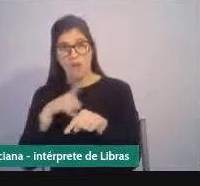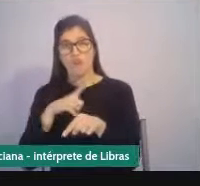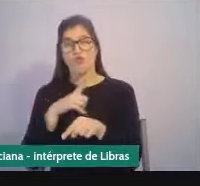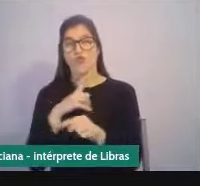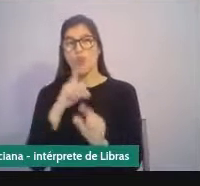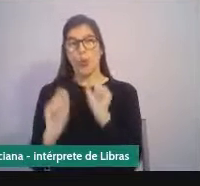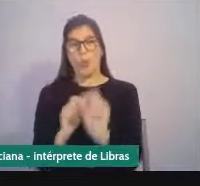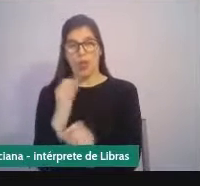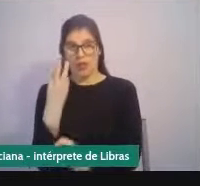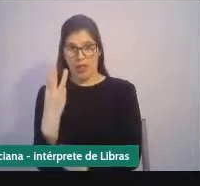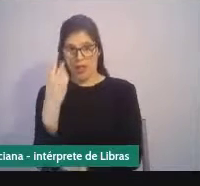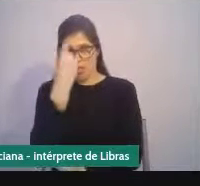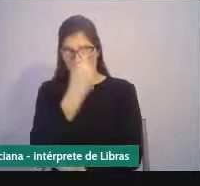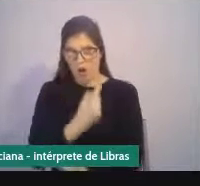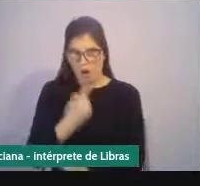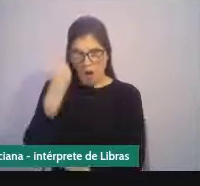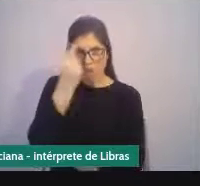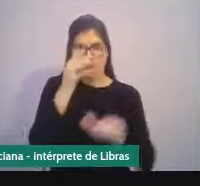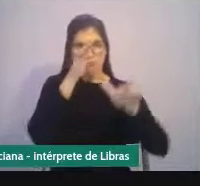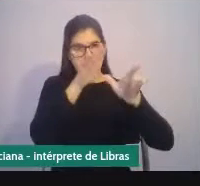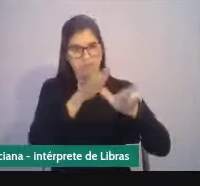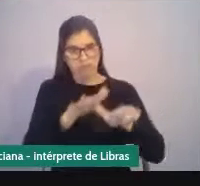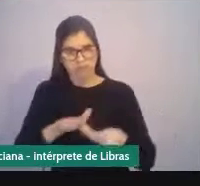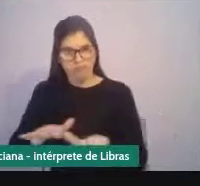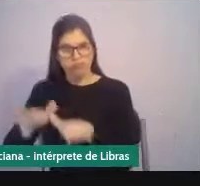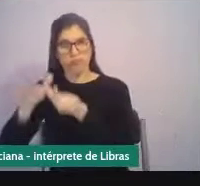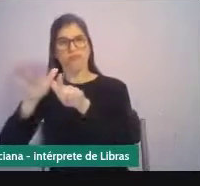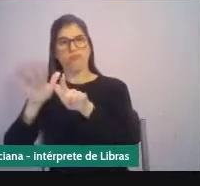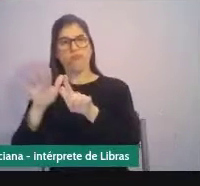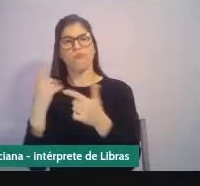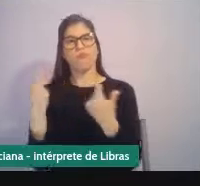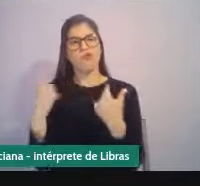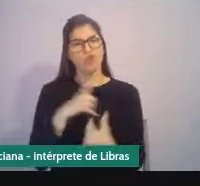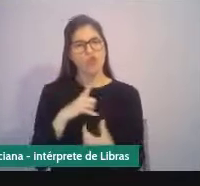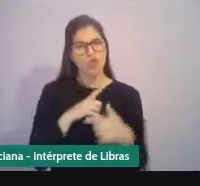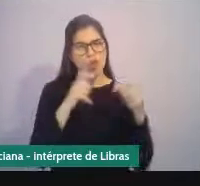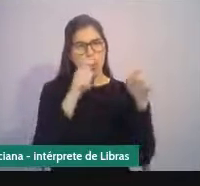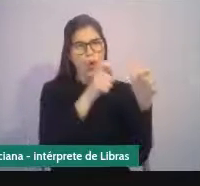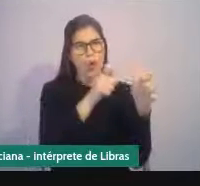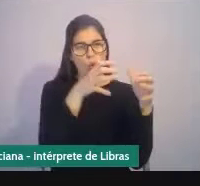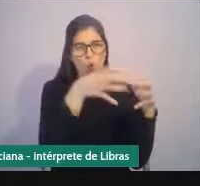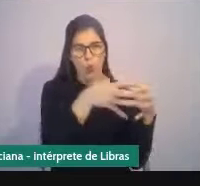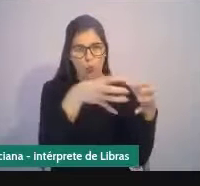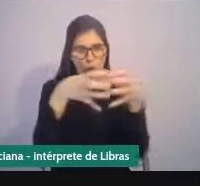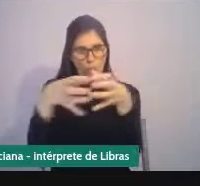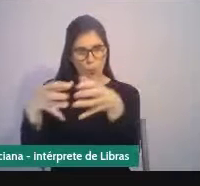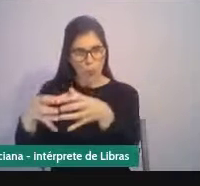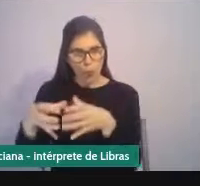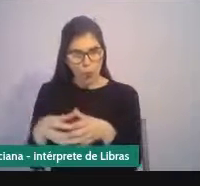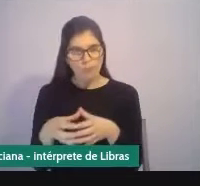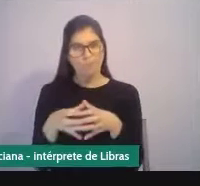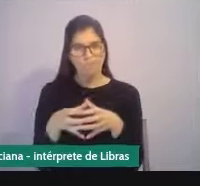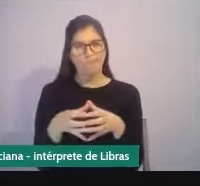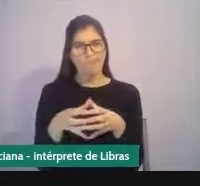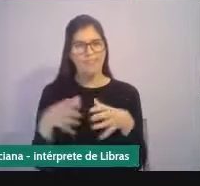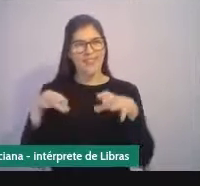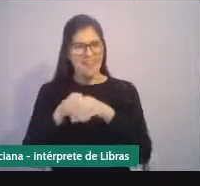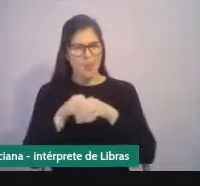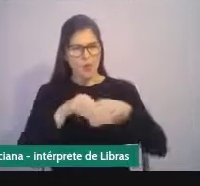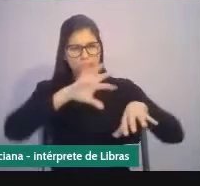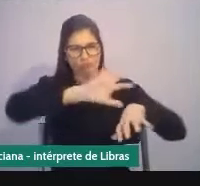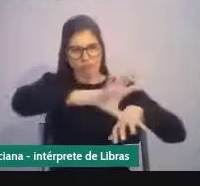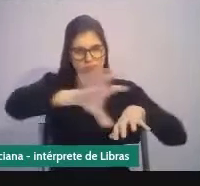horas semanais, eram pequenos grupos em cada campus, então, na somatória, além